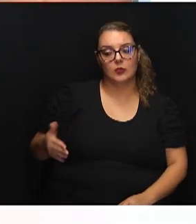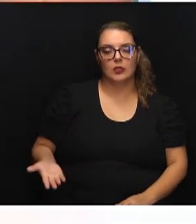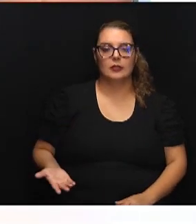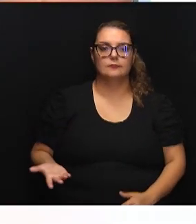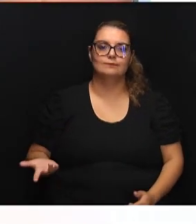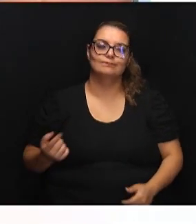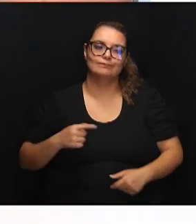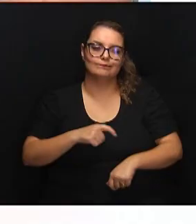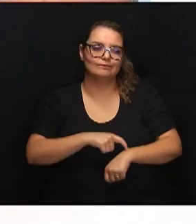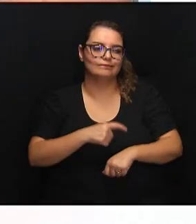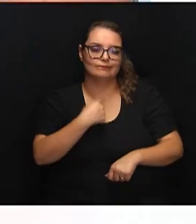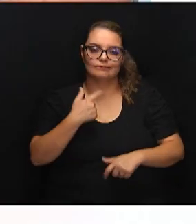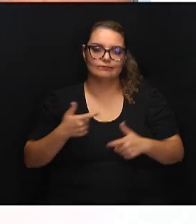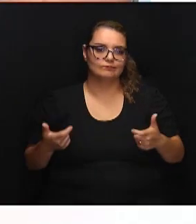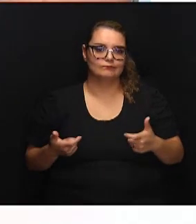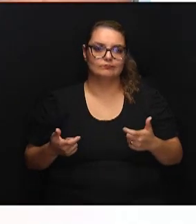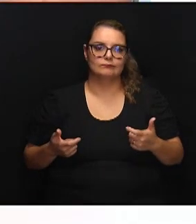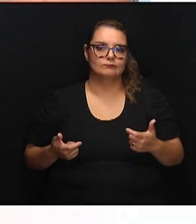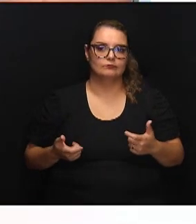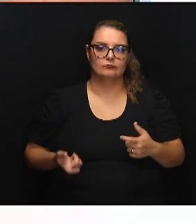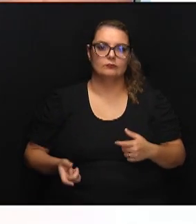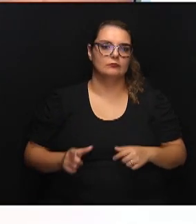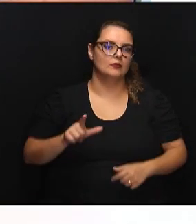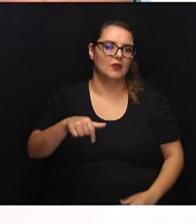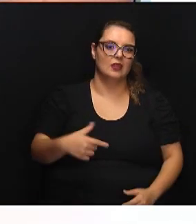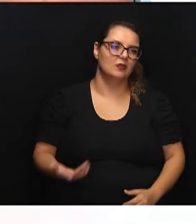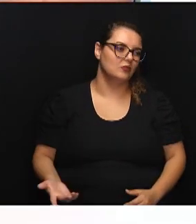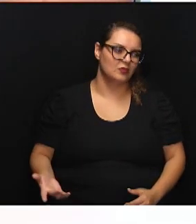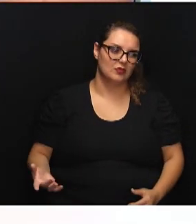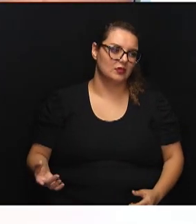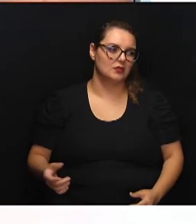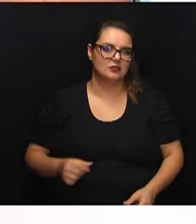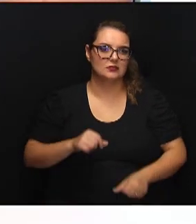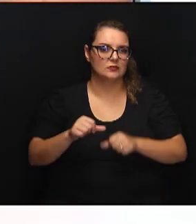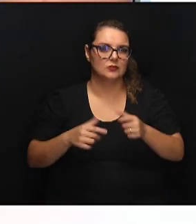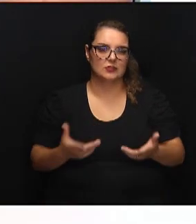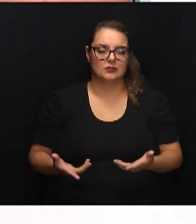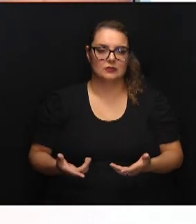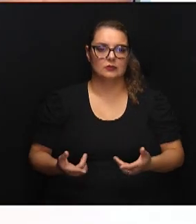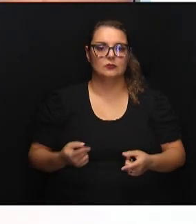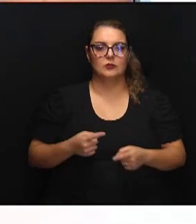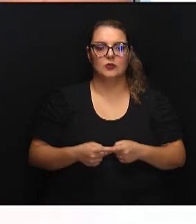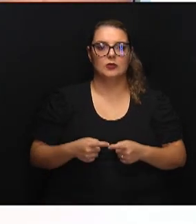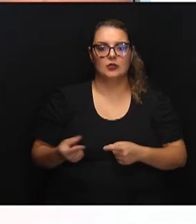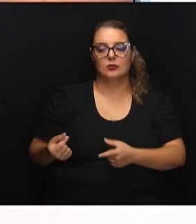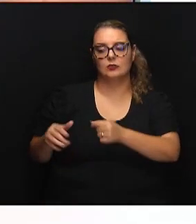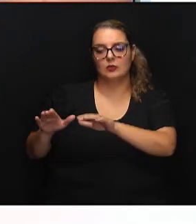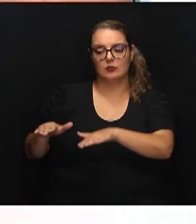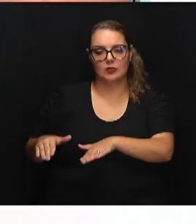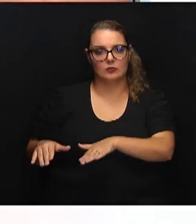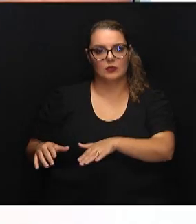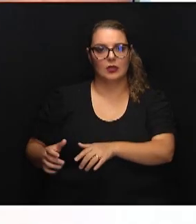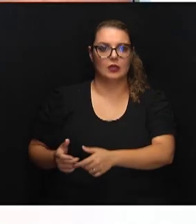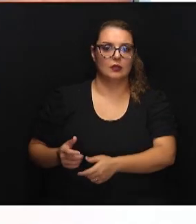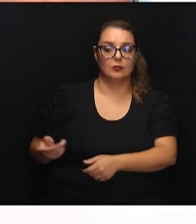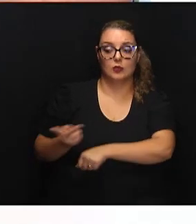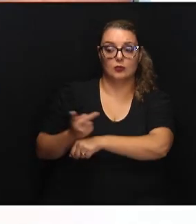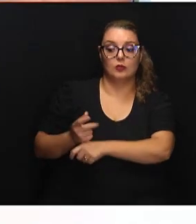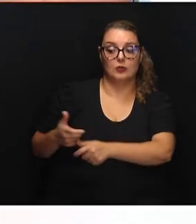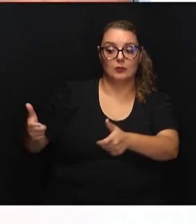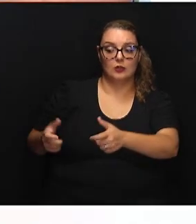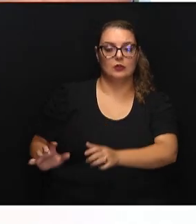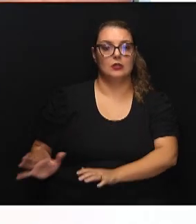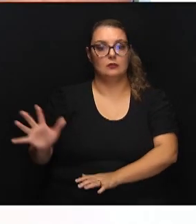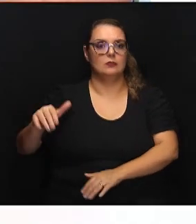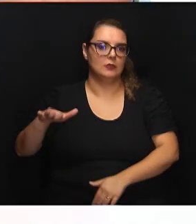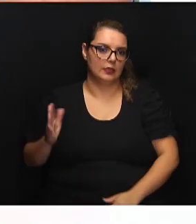médio prazo, esse efeito se anula, porque esse aumento de preço acaba contaminando quase todos os segmentos. Outra